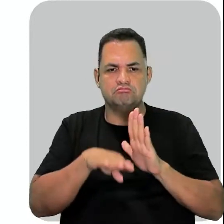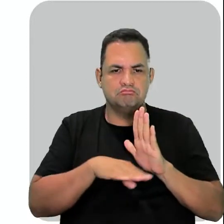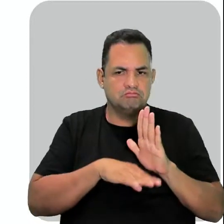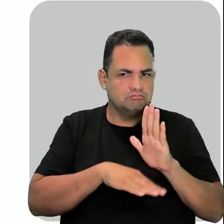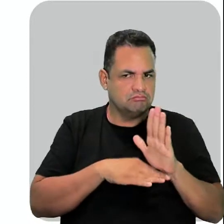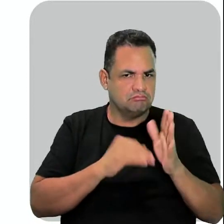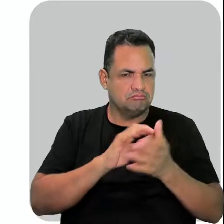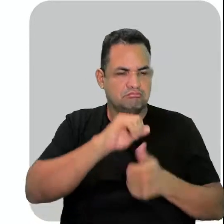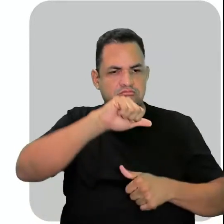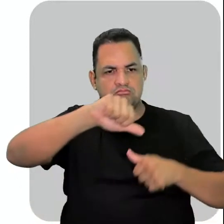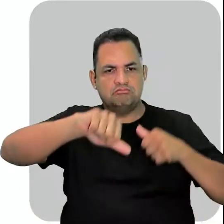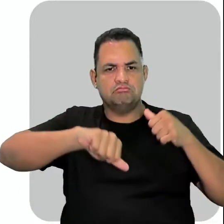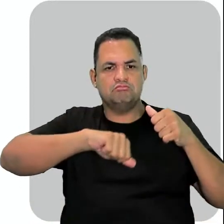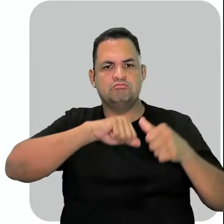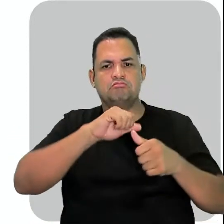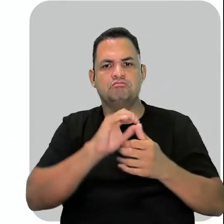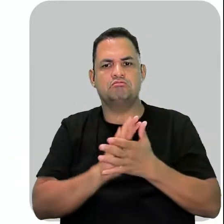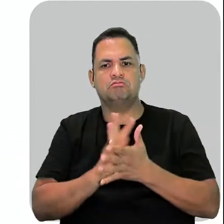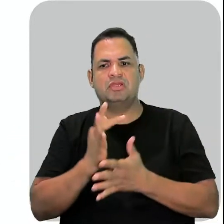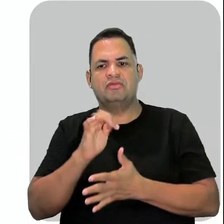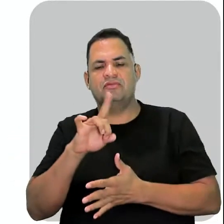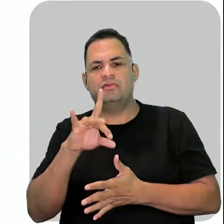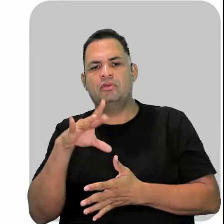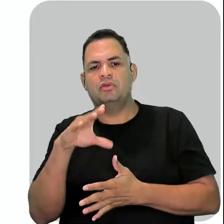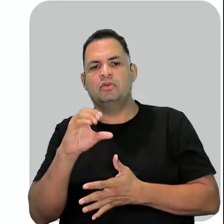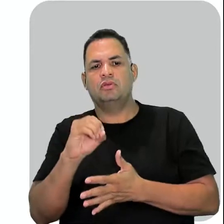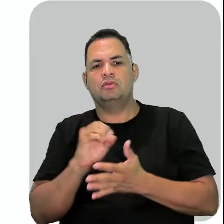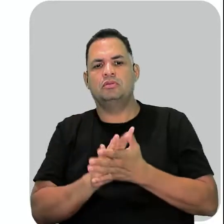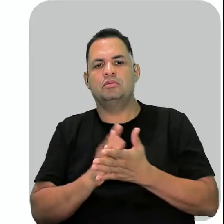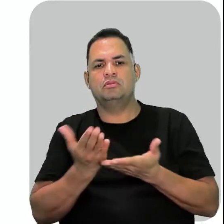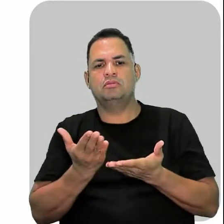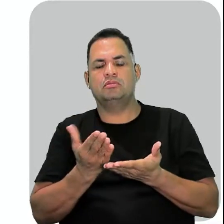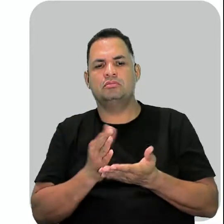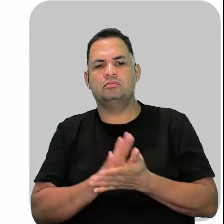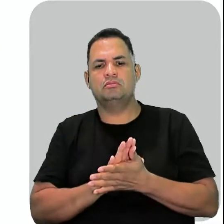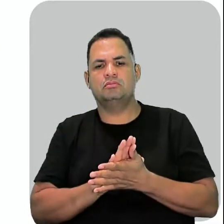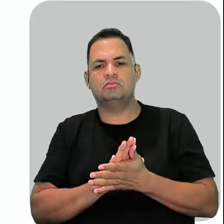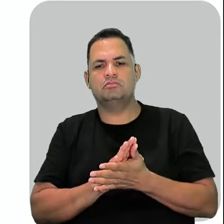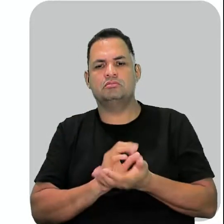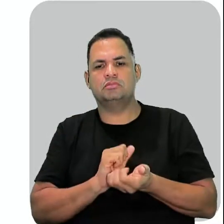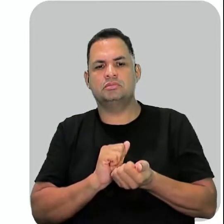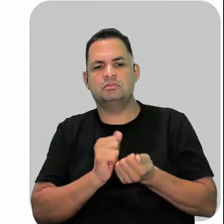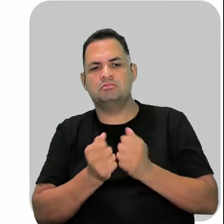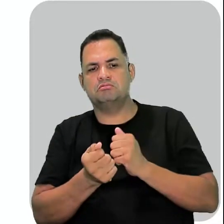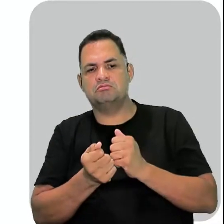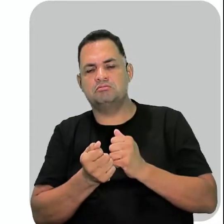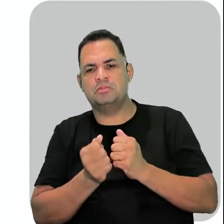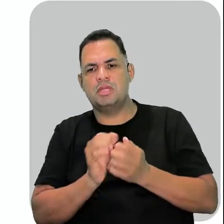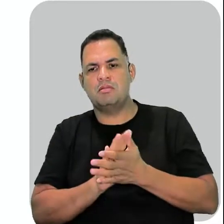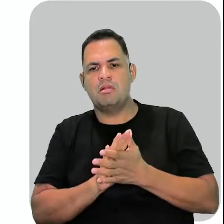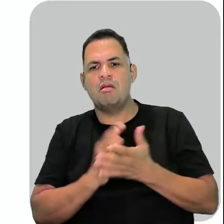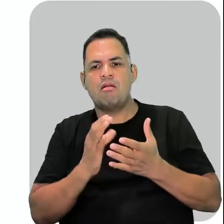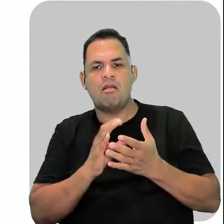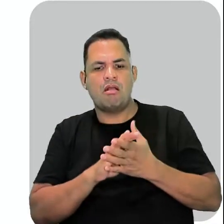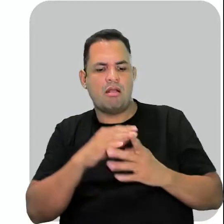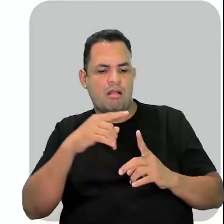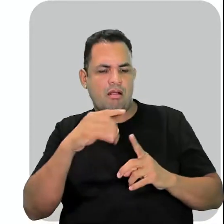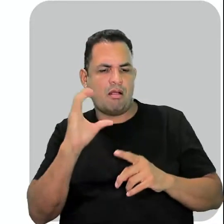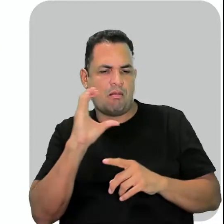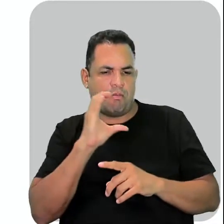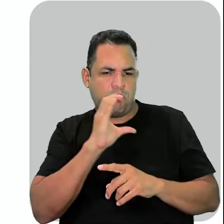foi transformado em fluido, adequado à moldagem por ação de calor ou